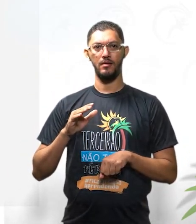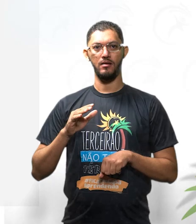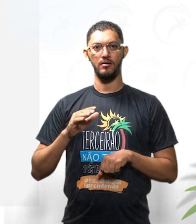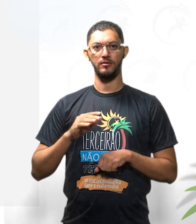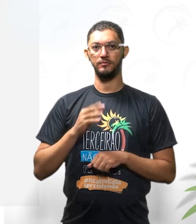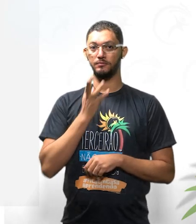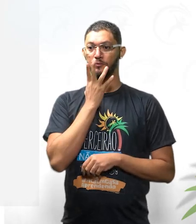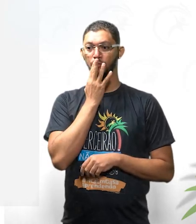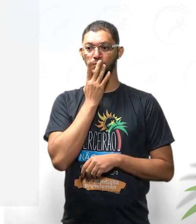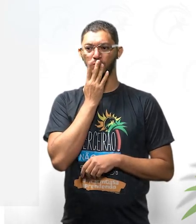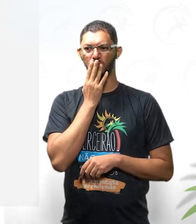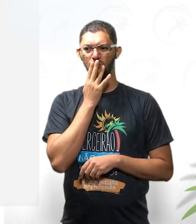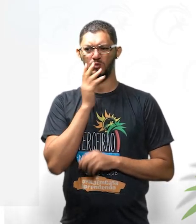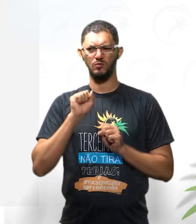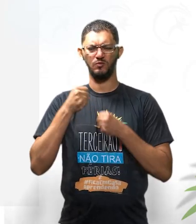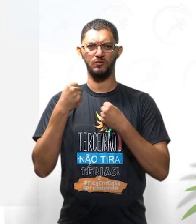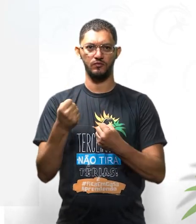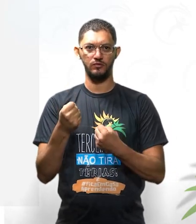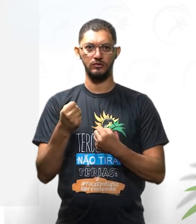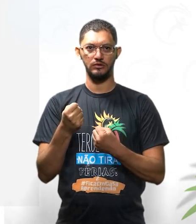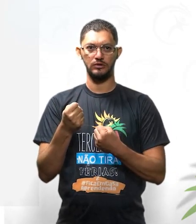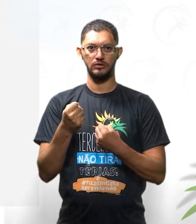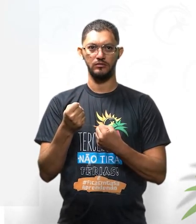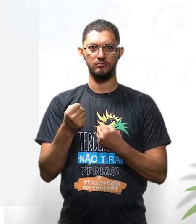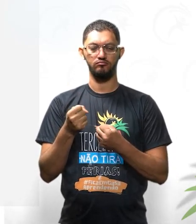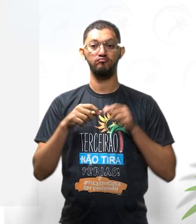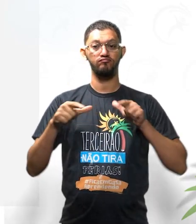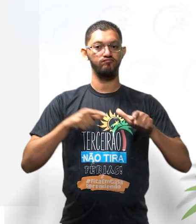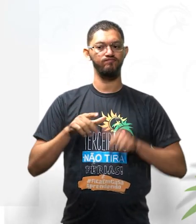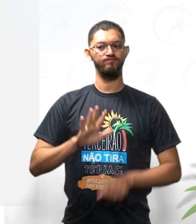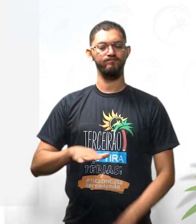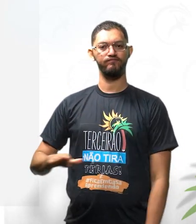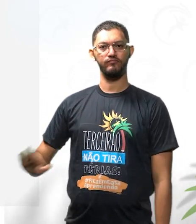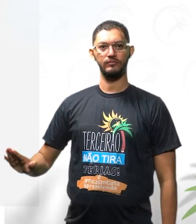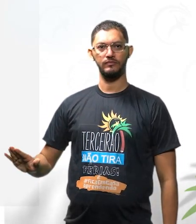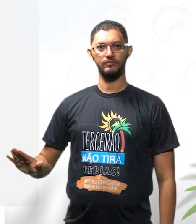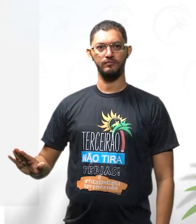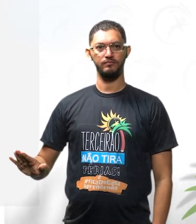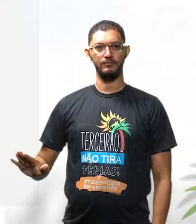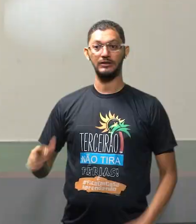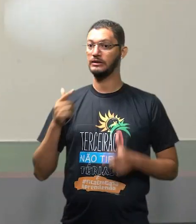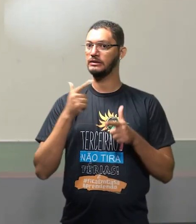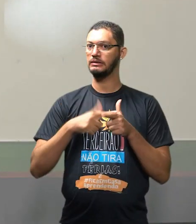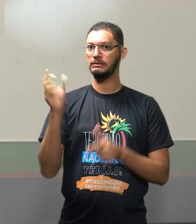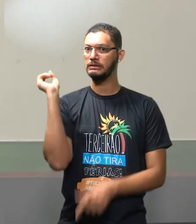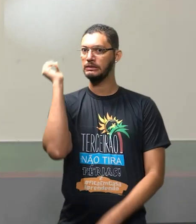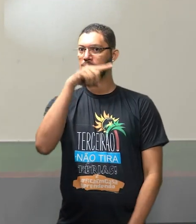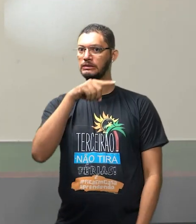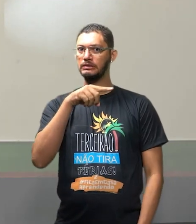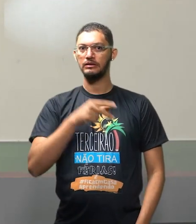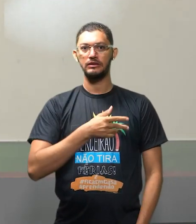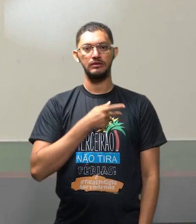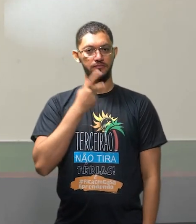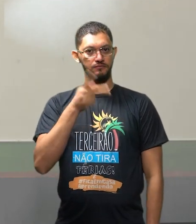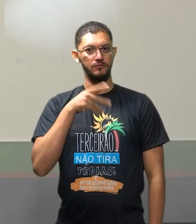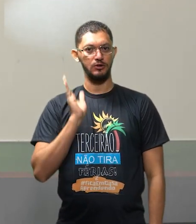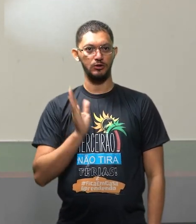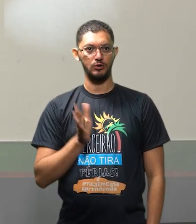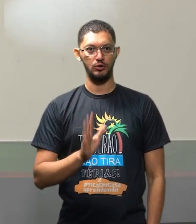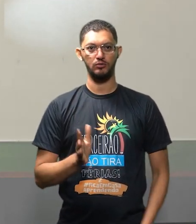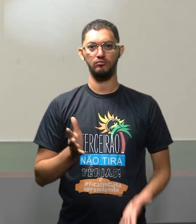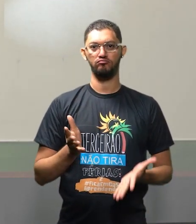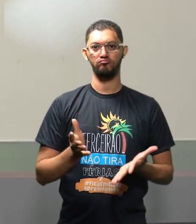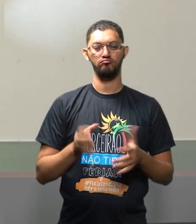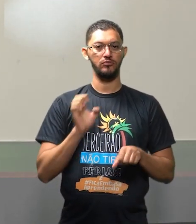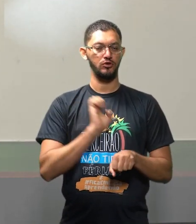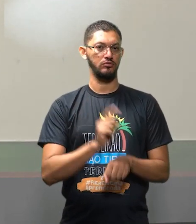mais quentes, com cores mais intensas, é onde a situação do trabalho infantil é mais complicada. Eu citei ainda há pouco para ti os casos de